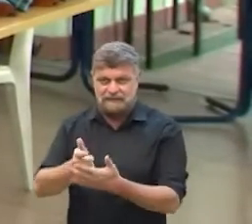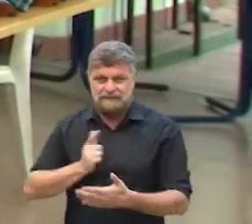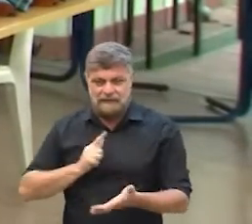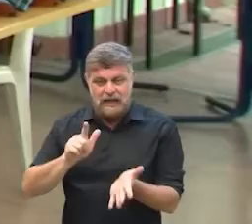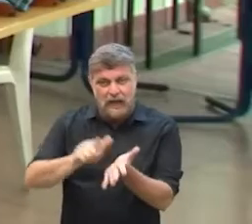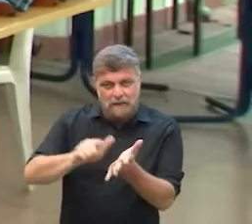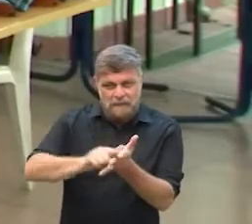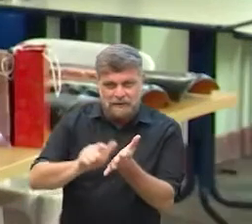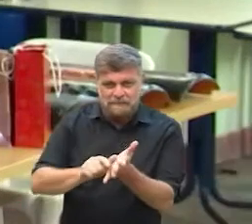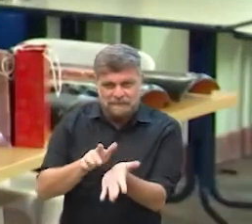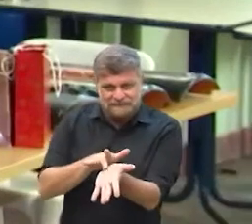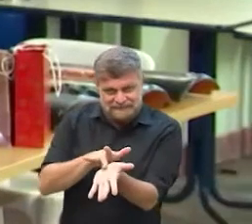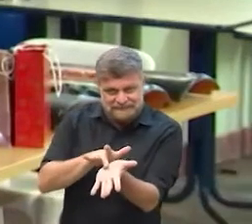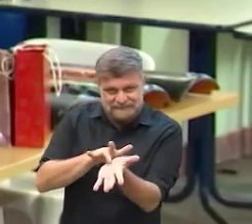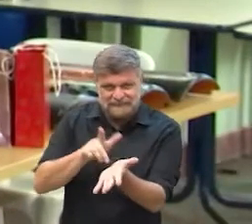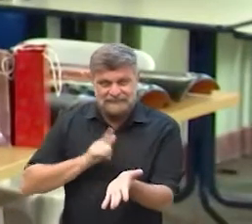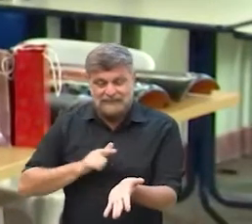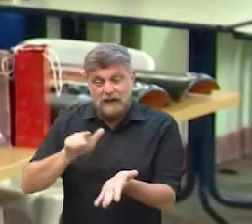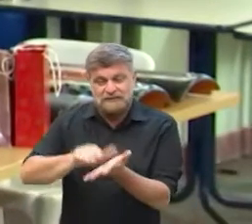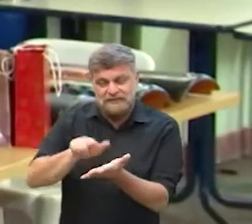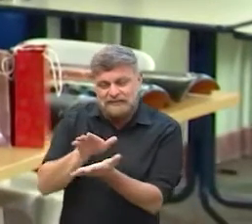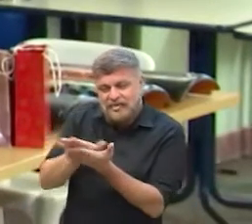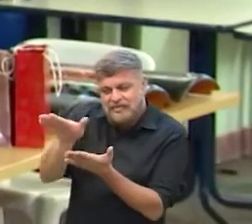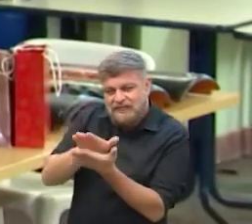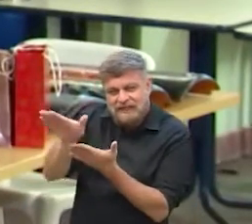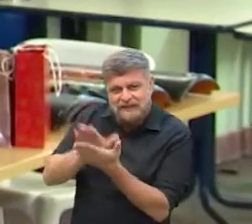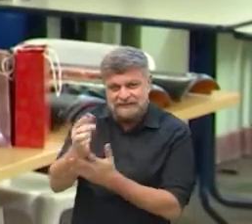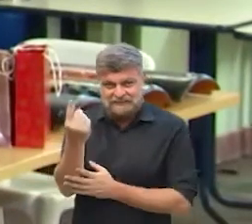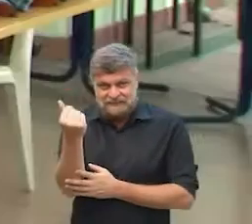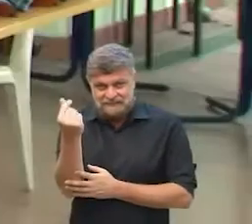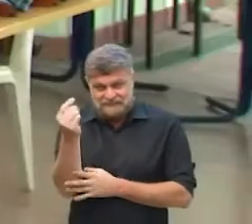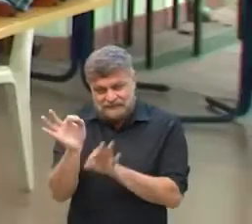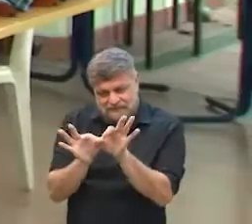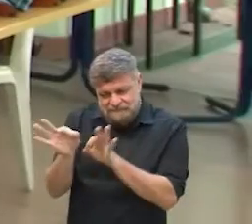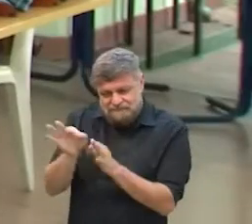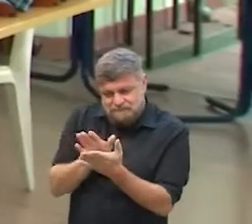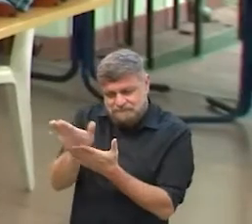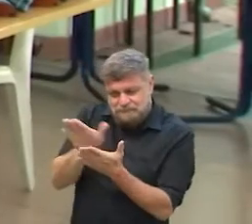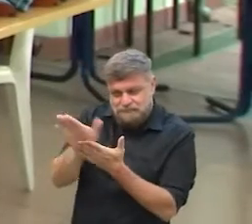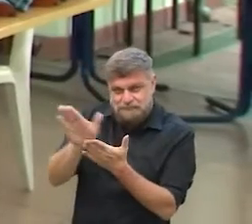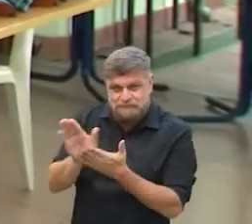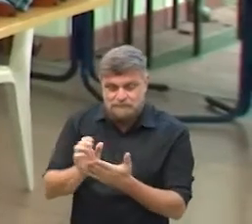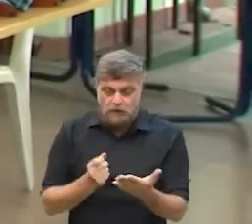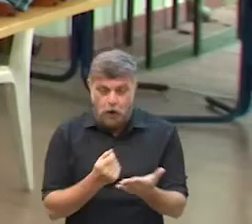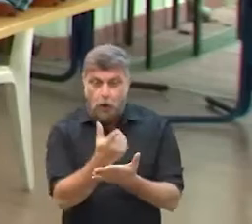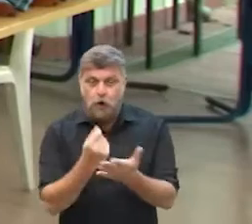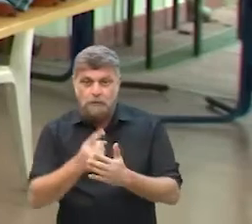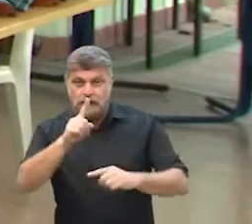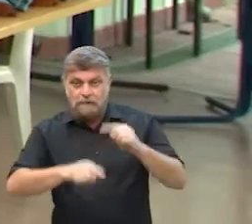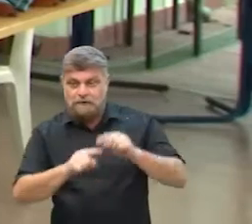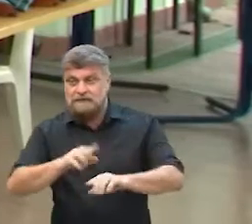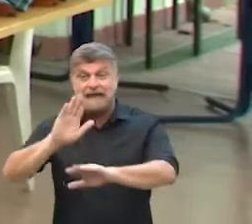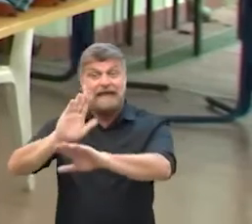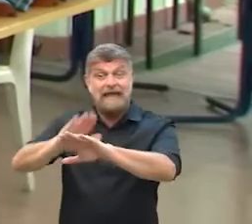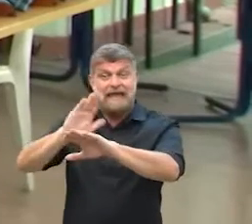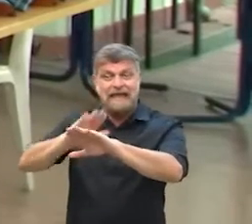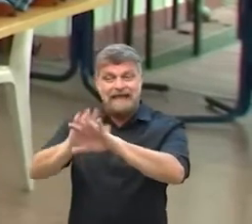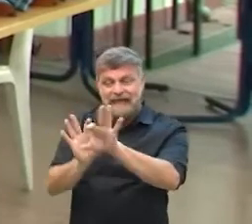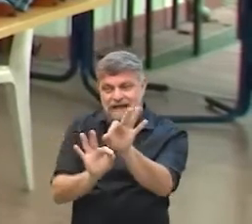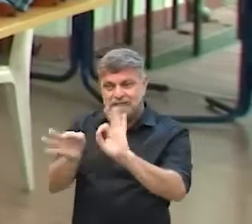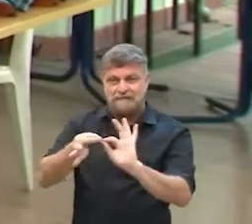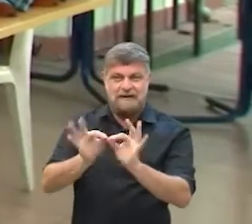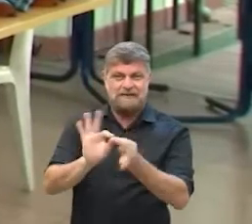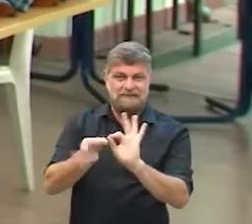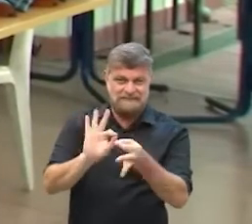na moeda social. Eles pegam esse dinheirinho, que inclusive é impresso aqui, por eles mesmos, e compram produtos que